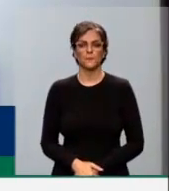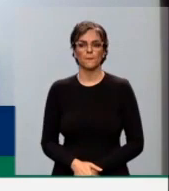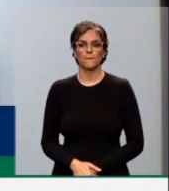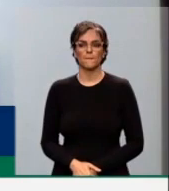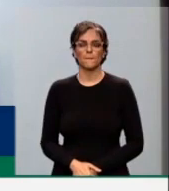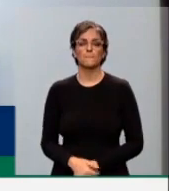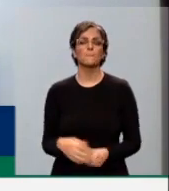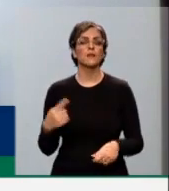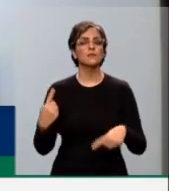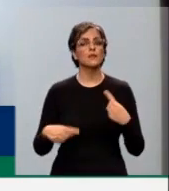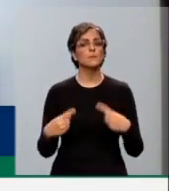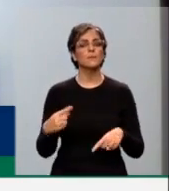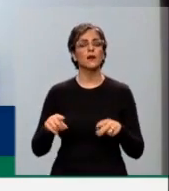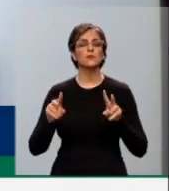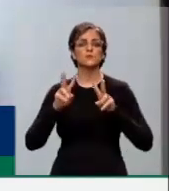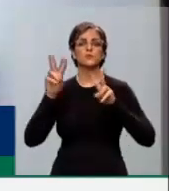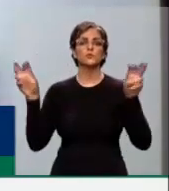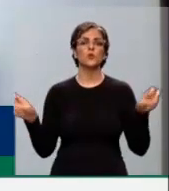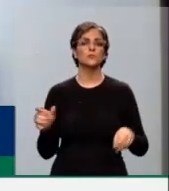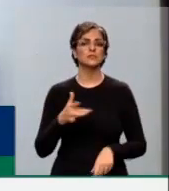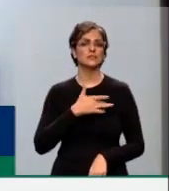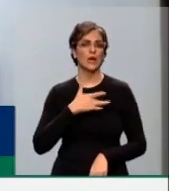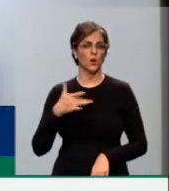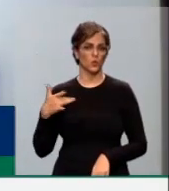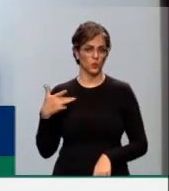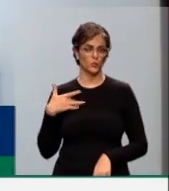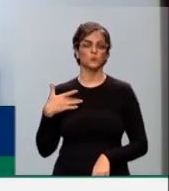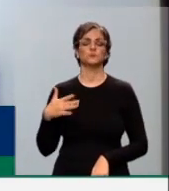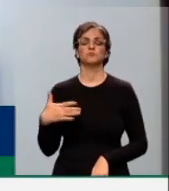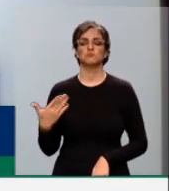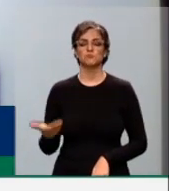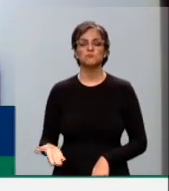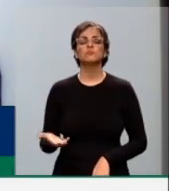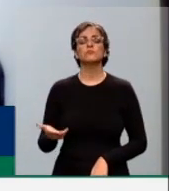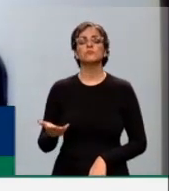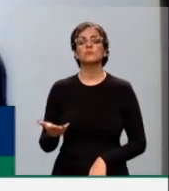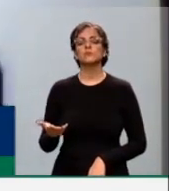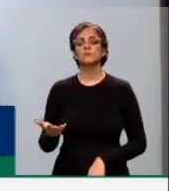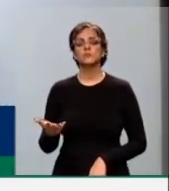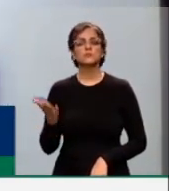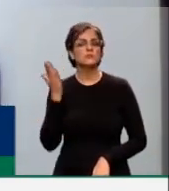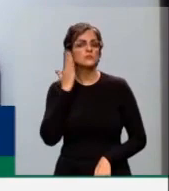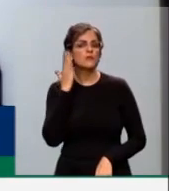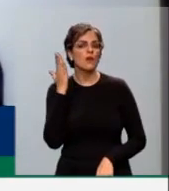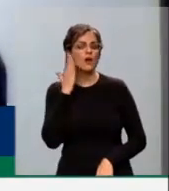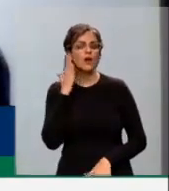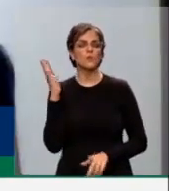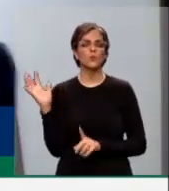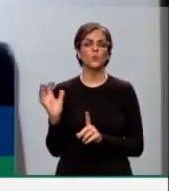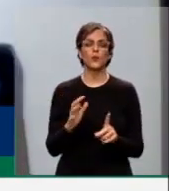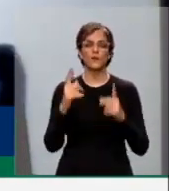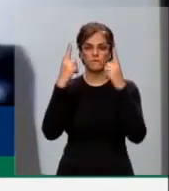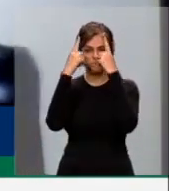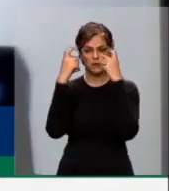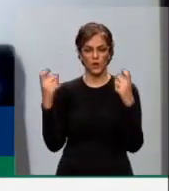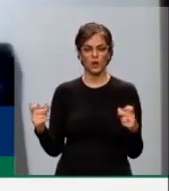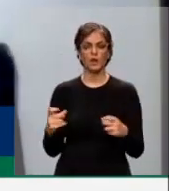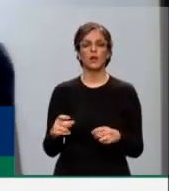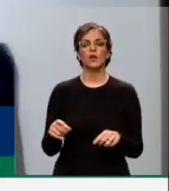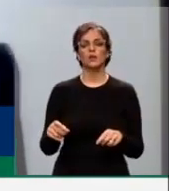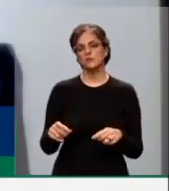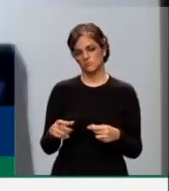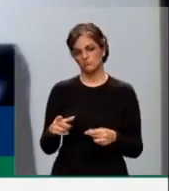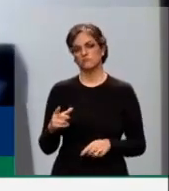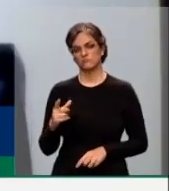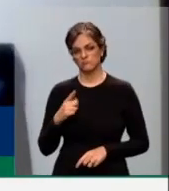saúde, né, entendo a violência como um marcador, como também um